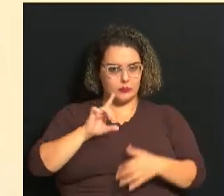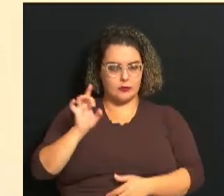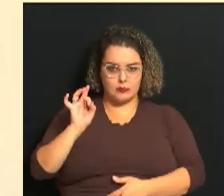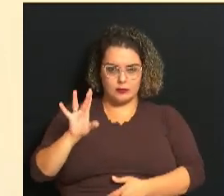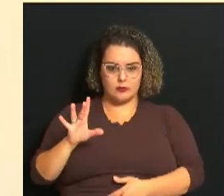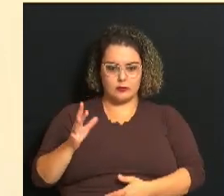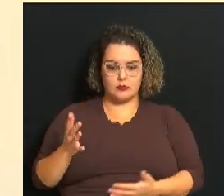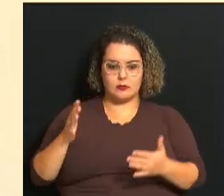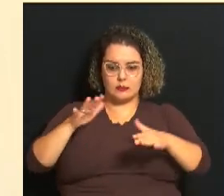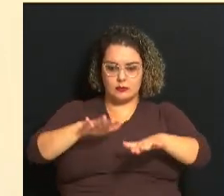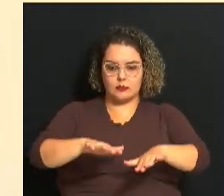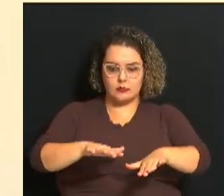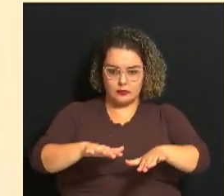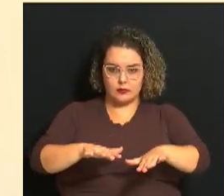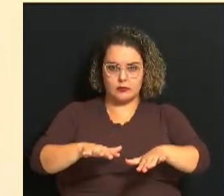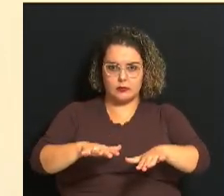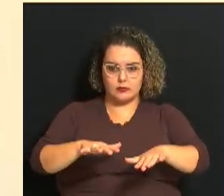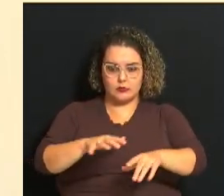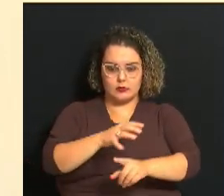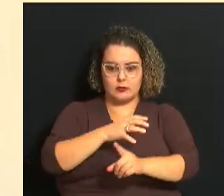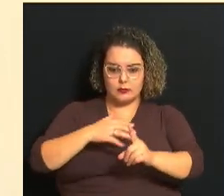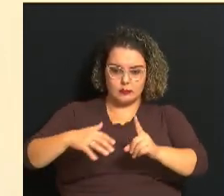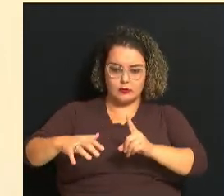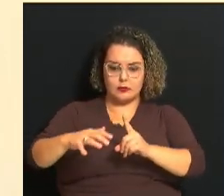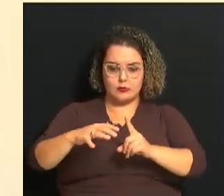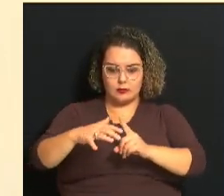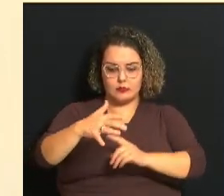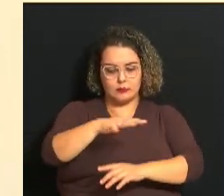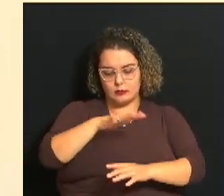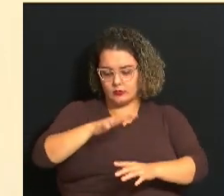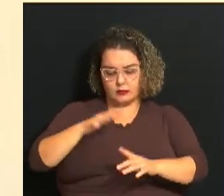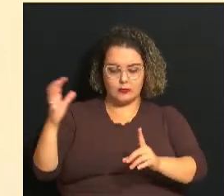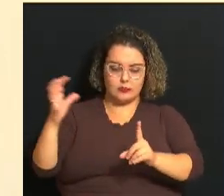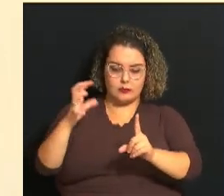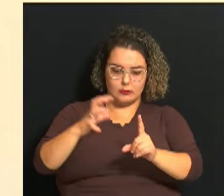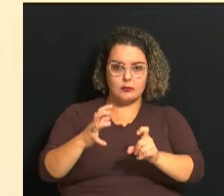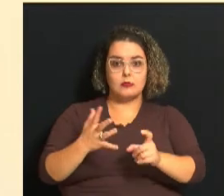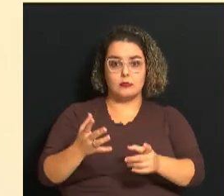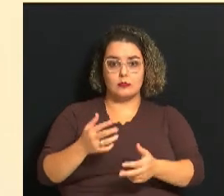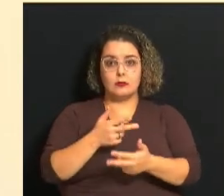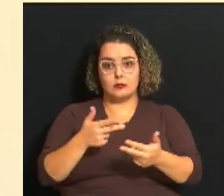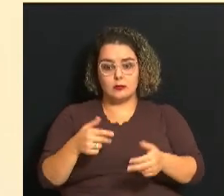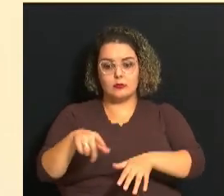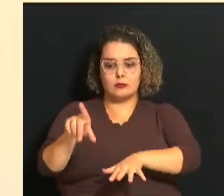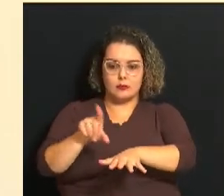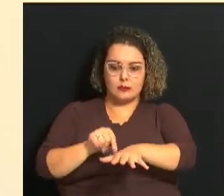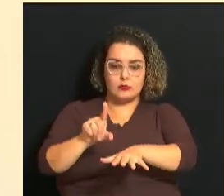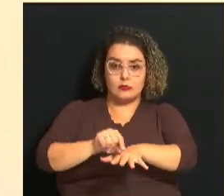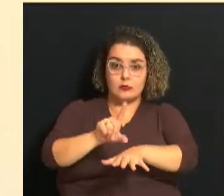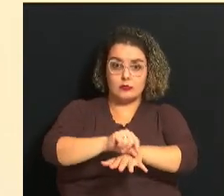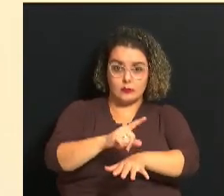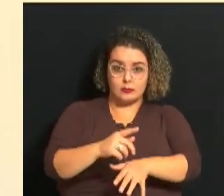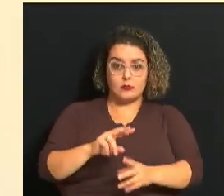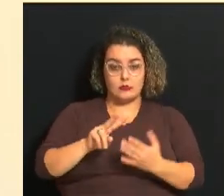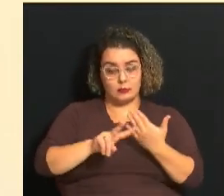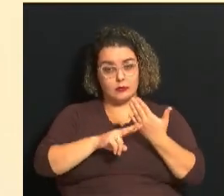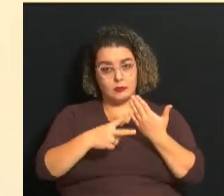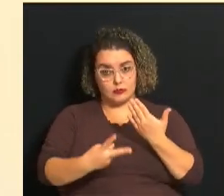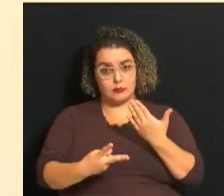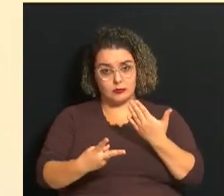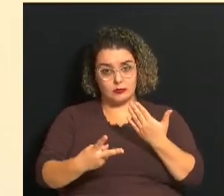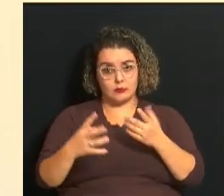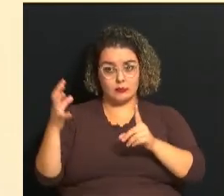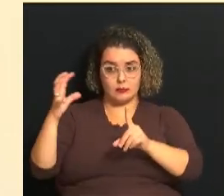está relacionado ao assédio Mas é uma coisa que pode apontar um caminho porque as consequências do assédio